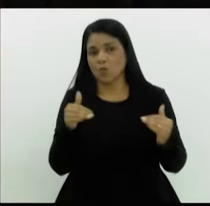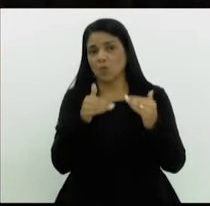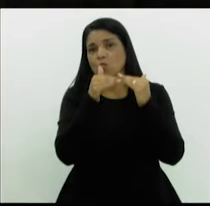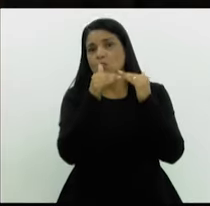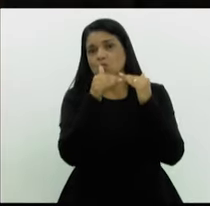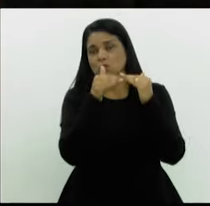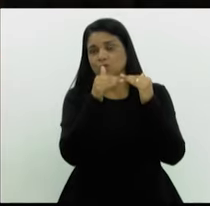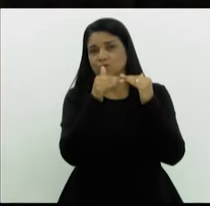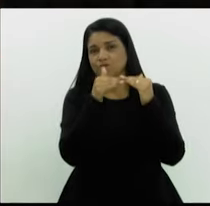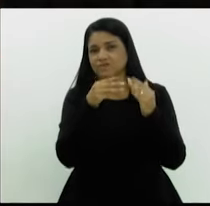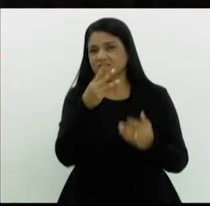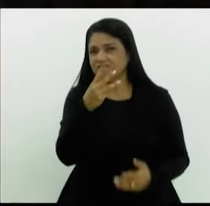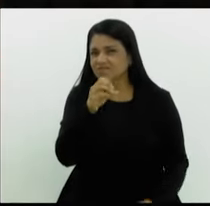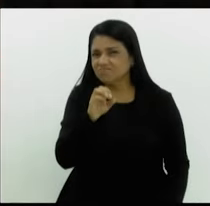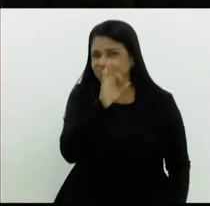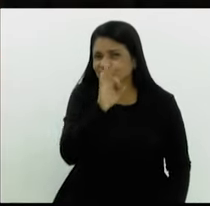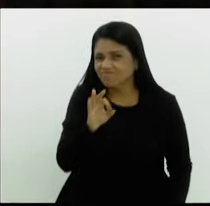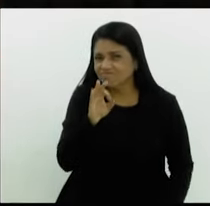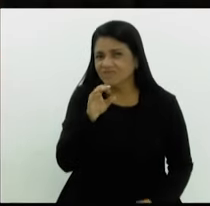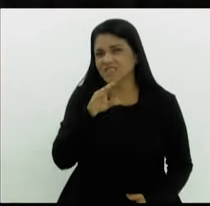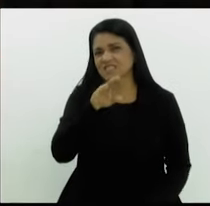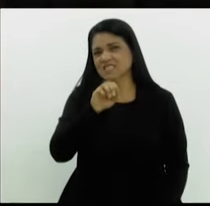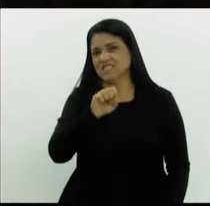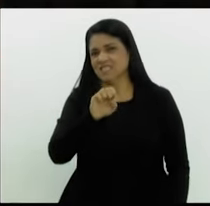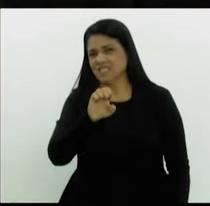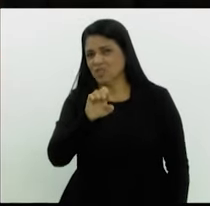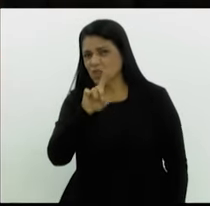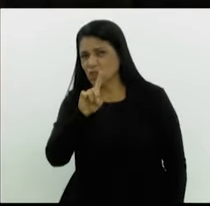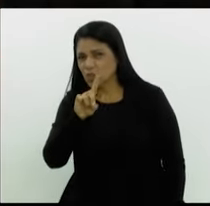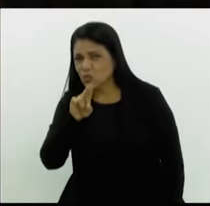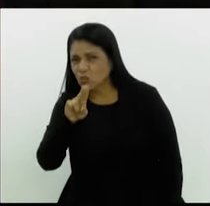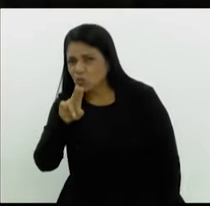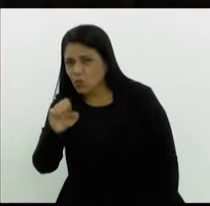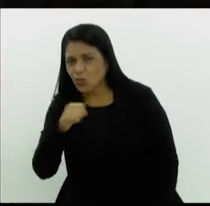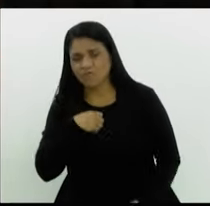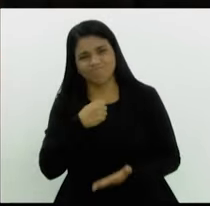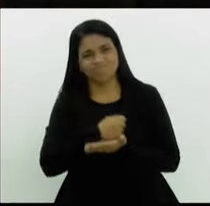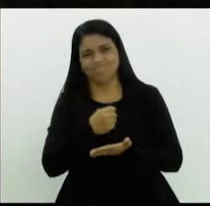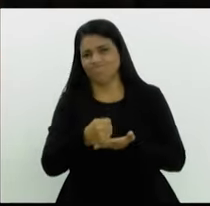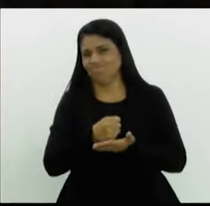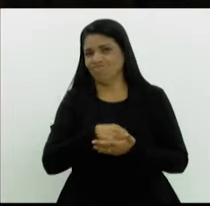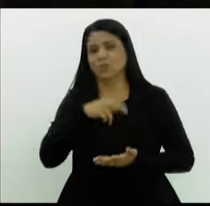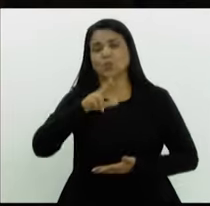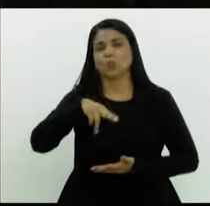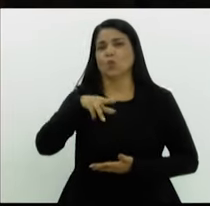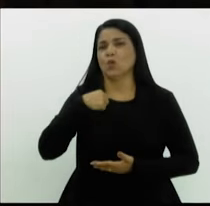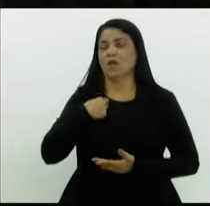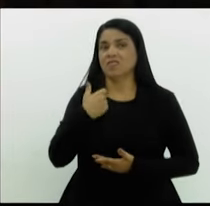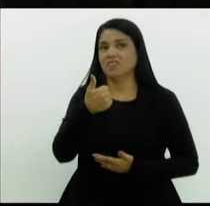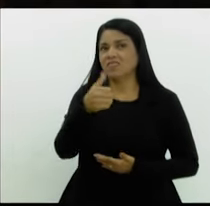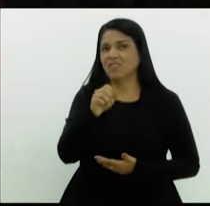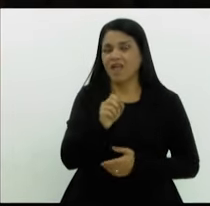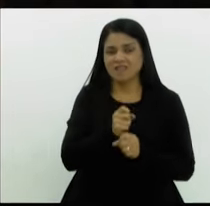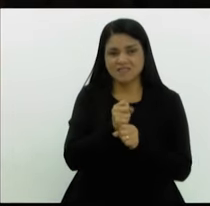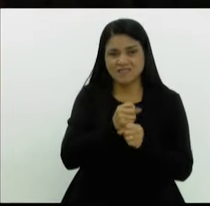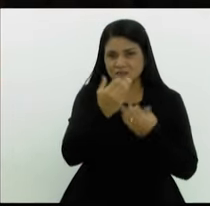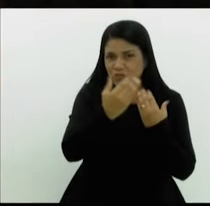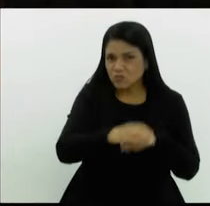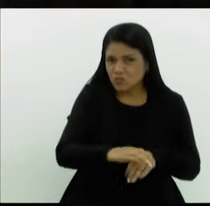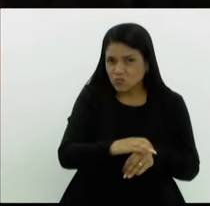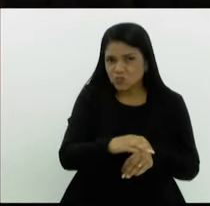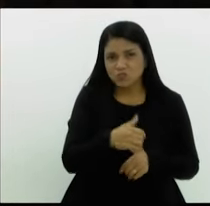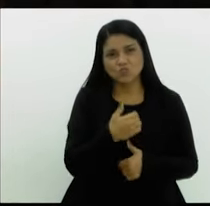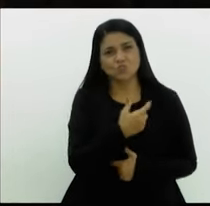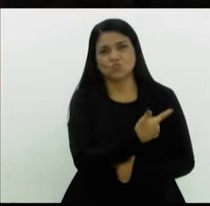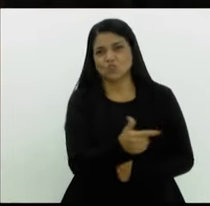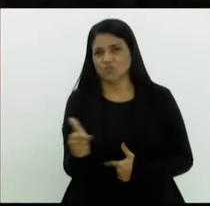30%. A SEDUC não vai contratar nunca. Esse governo não vai contratar. Tem que ficar 10 anos sem fazer concurso, 10